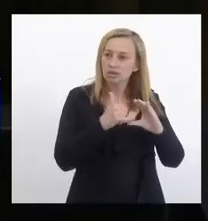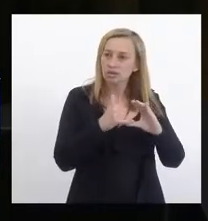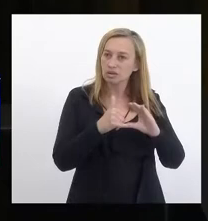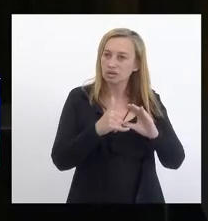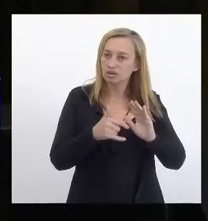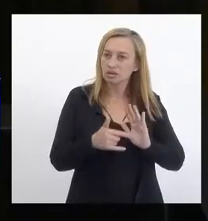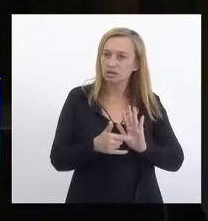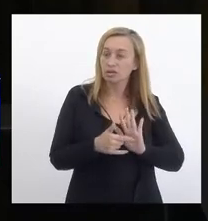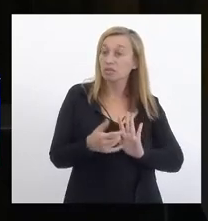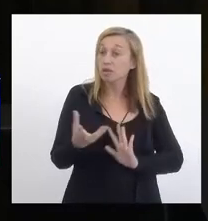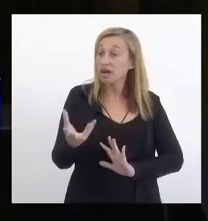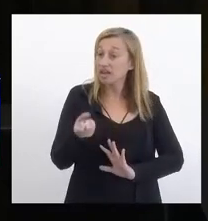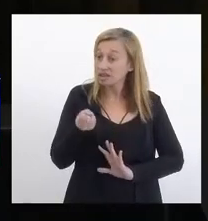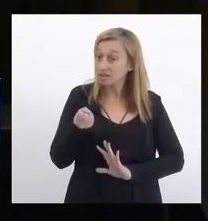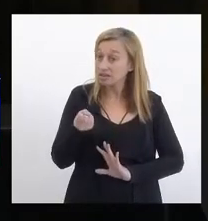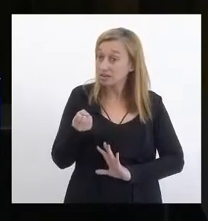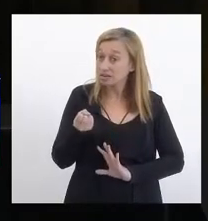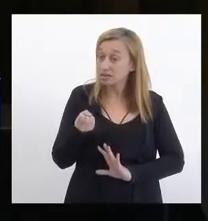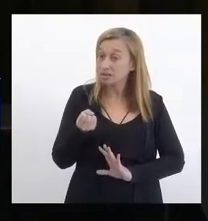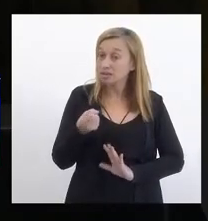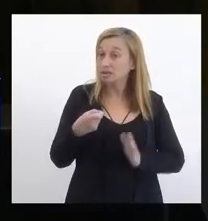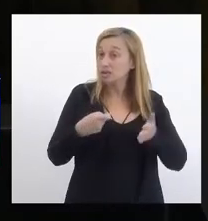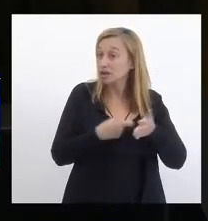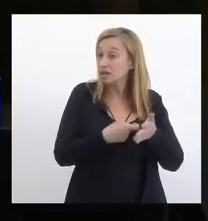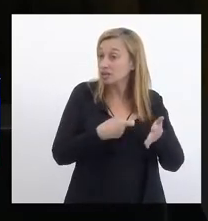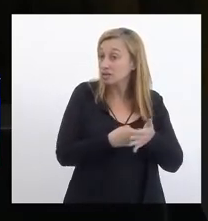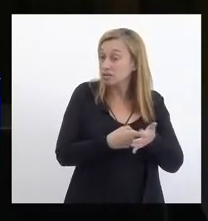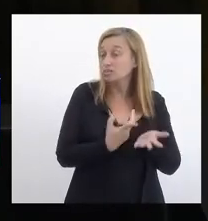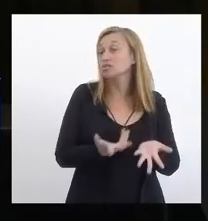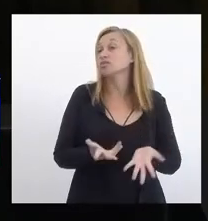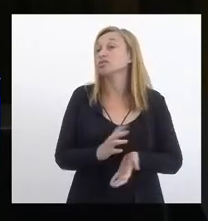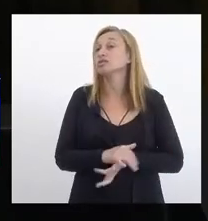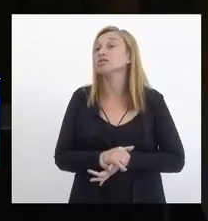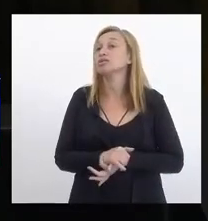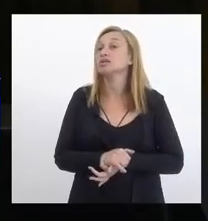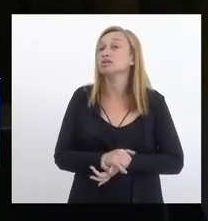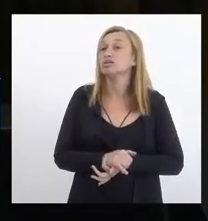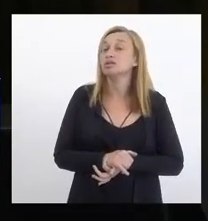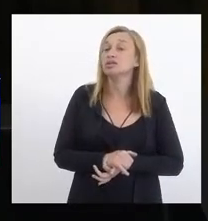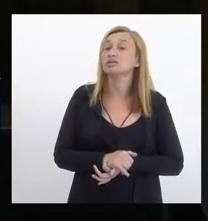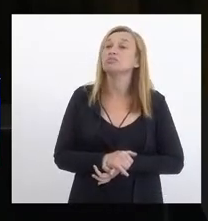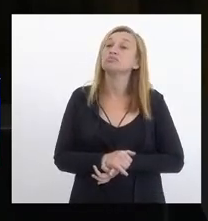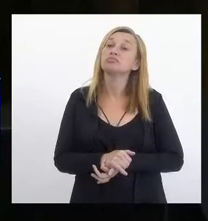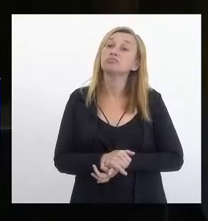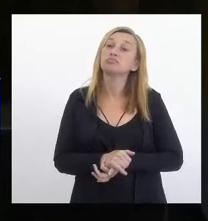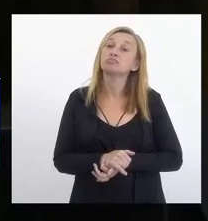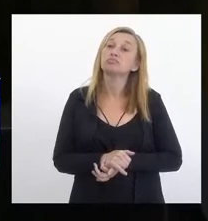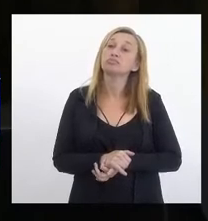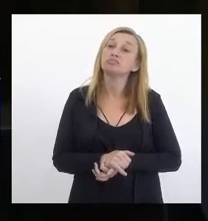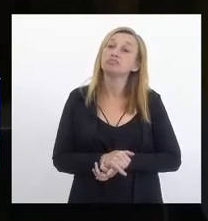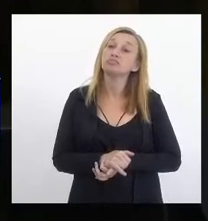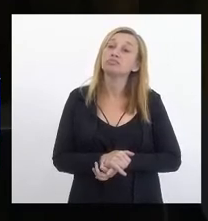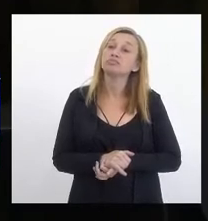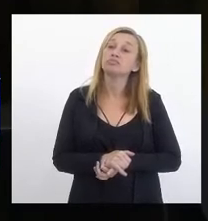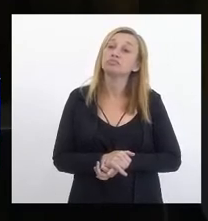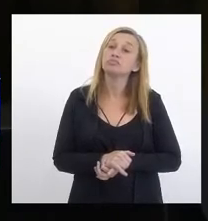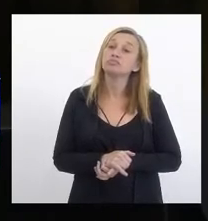disponibilizado para receber demandas, para receber denúncias.